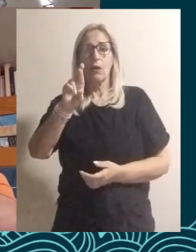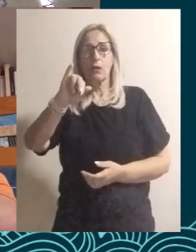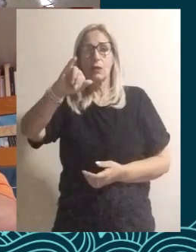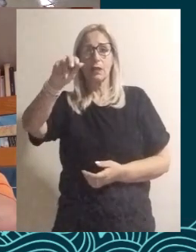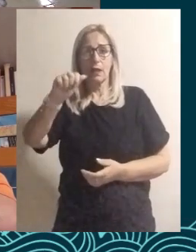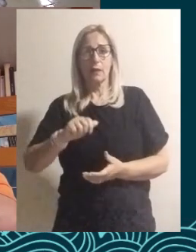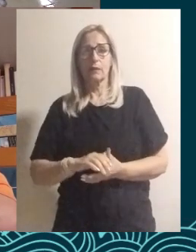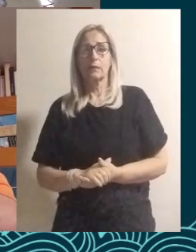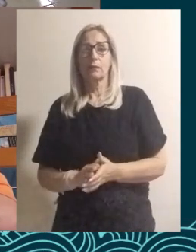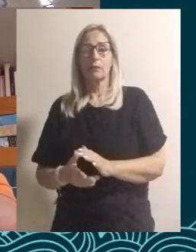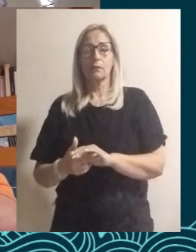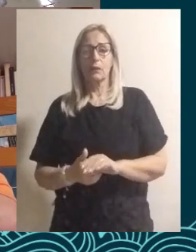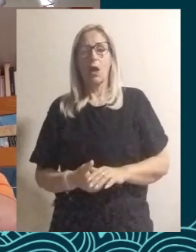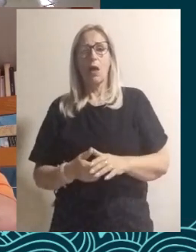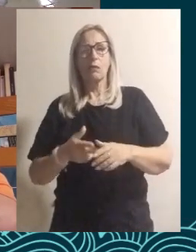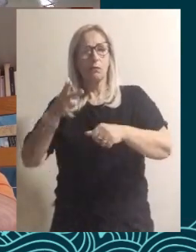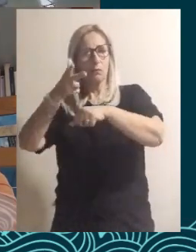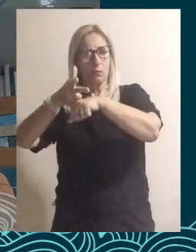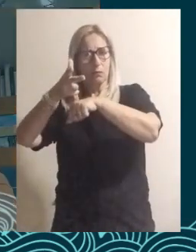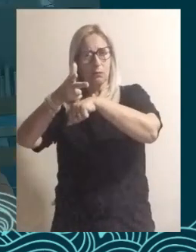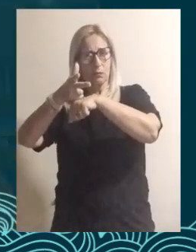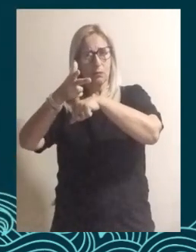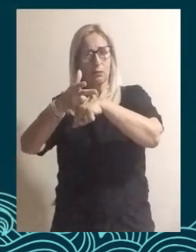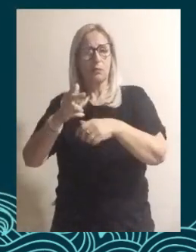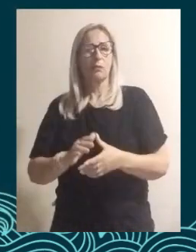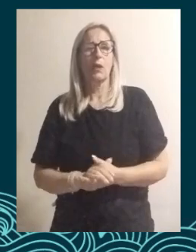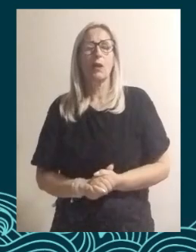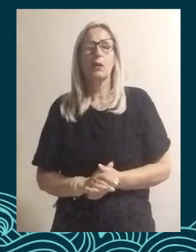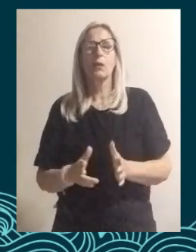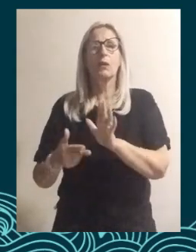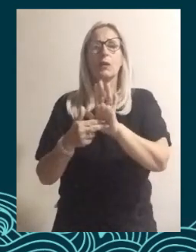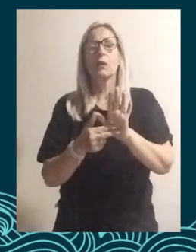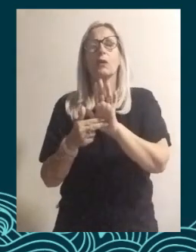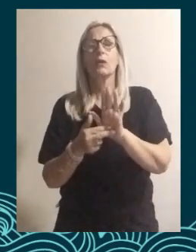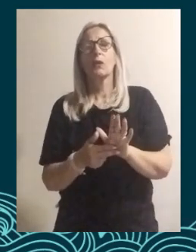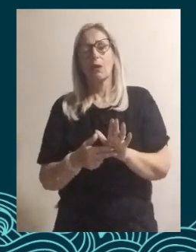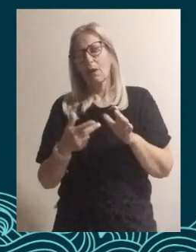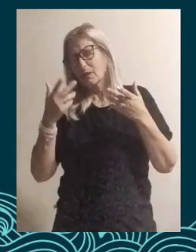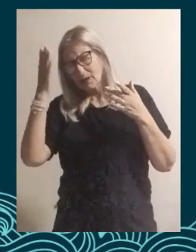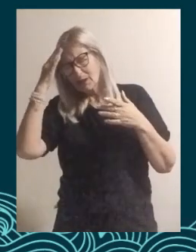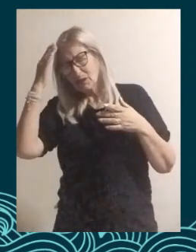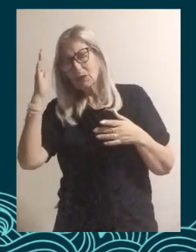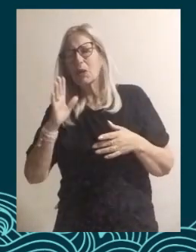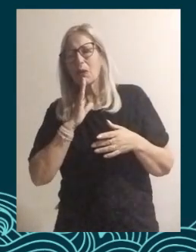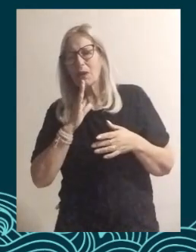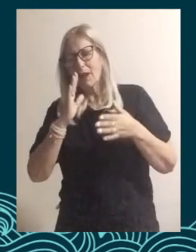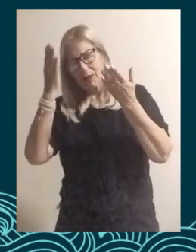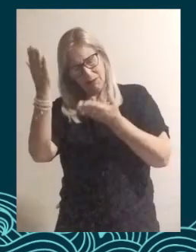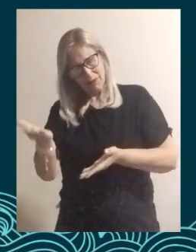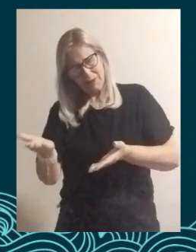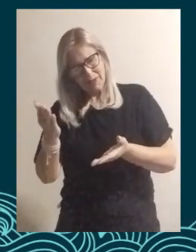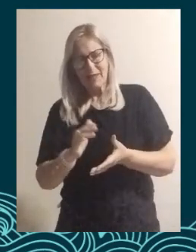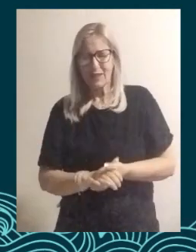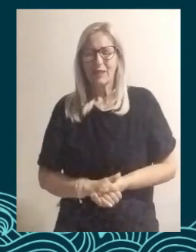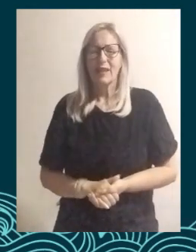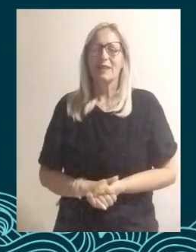Mas acho super importante. Então, a gente já está gravando, vamos te apresentar. Eu acho que você dispensa